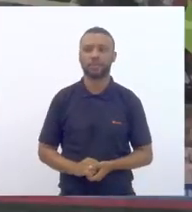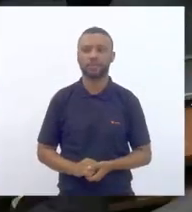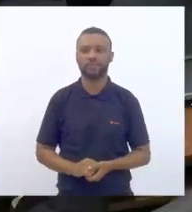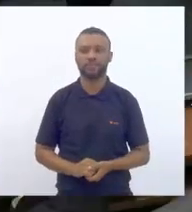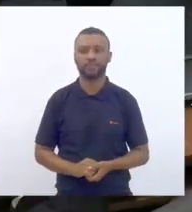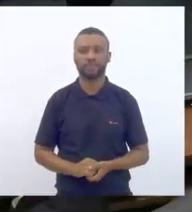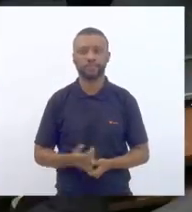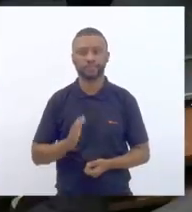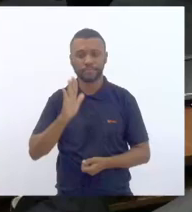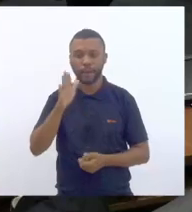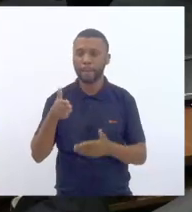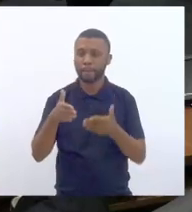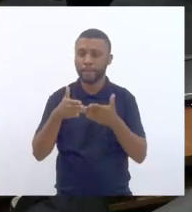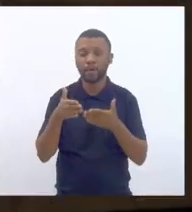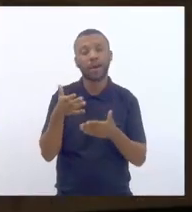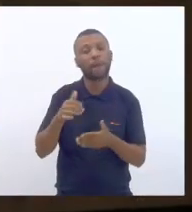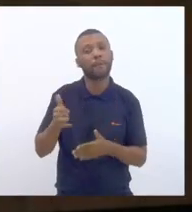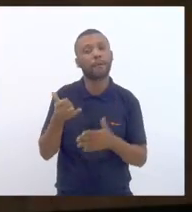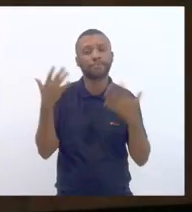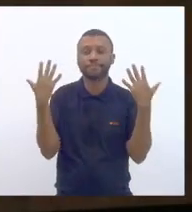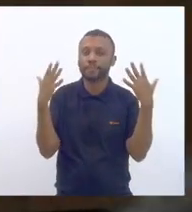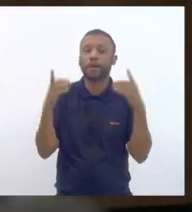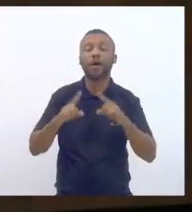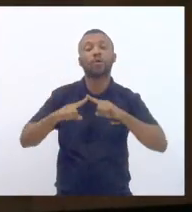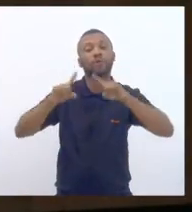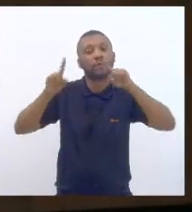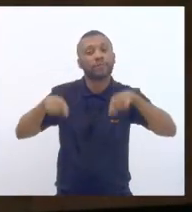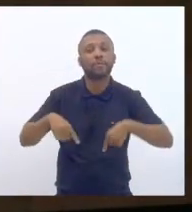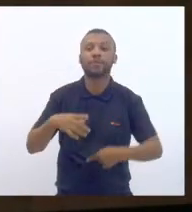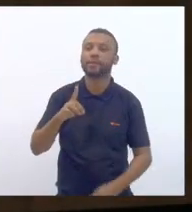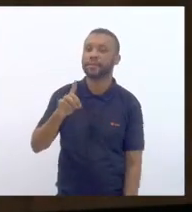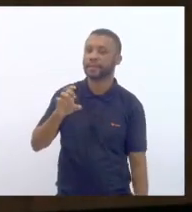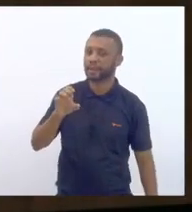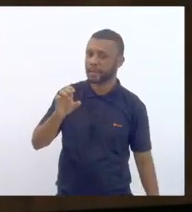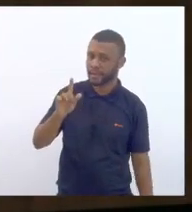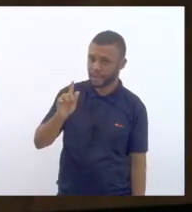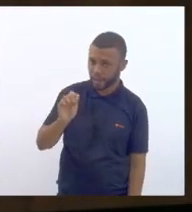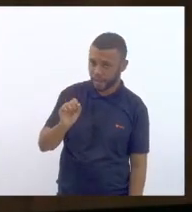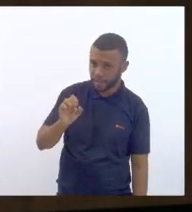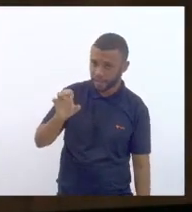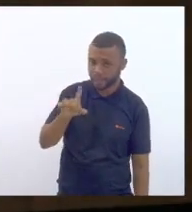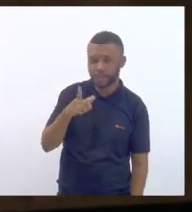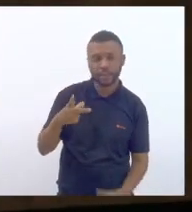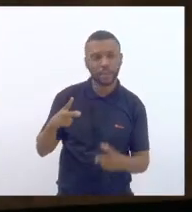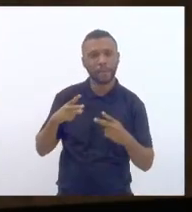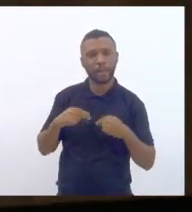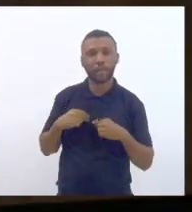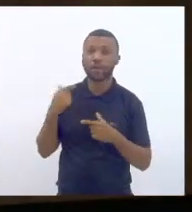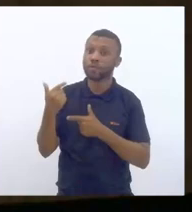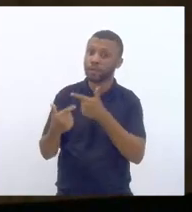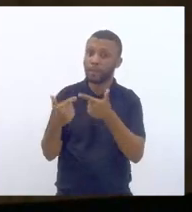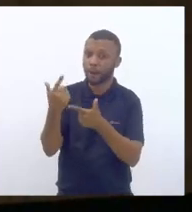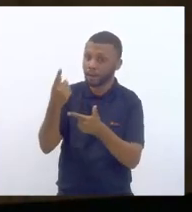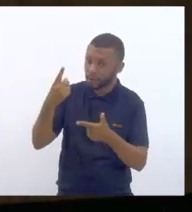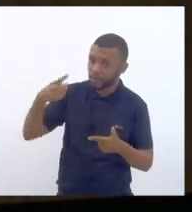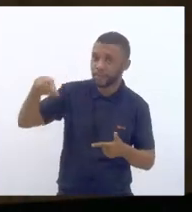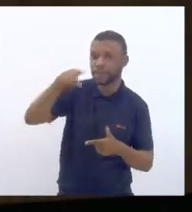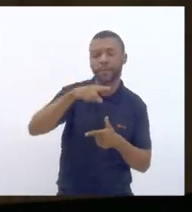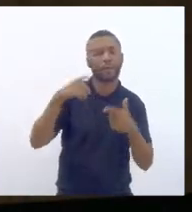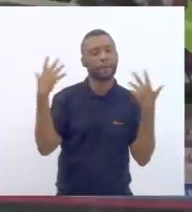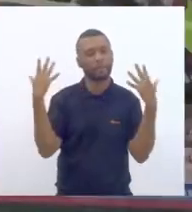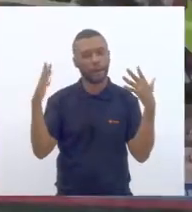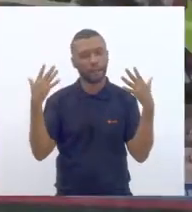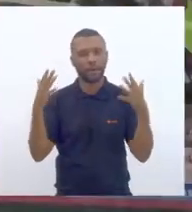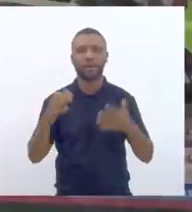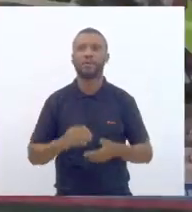Presidente, só parabenizar os servidores do DEGASE. Vocês merecem, porque deixa o trabalho não... na ponta é para vocês. Parabéns.